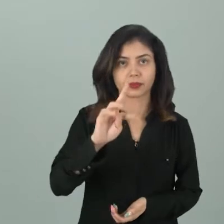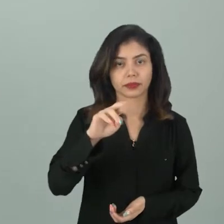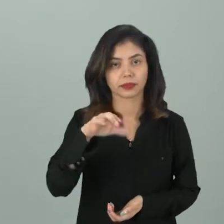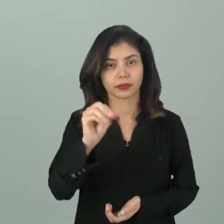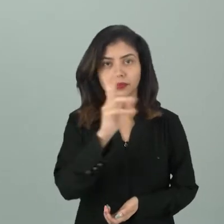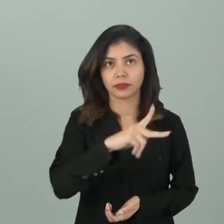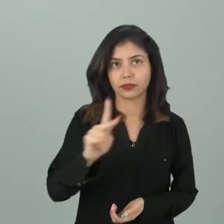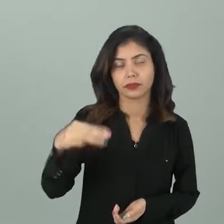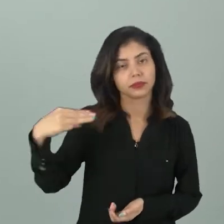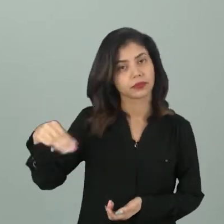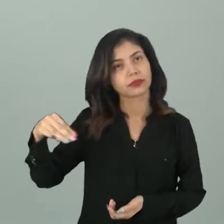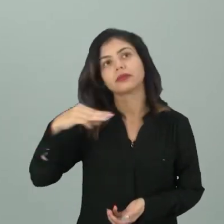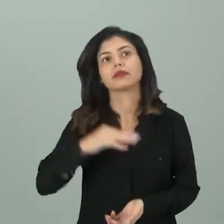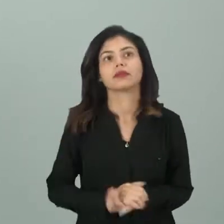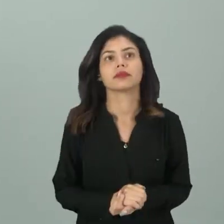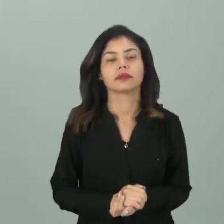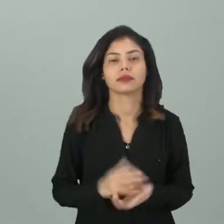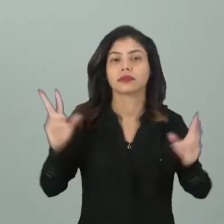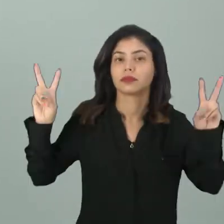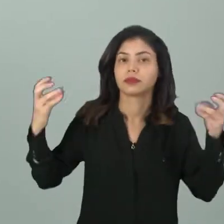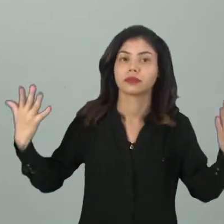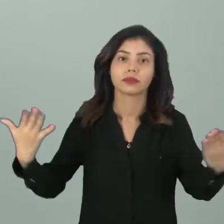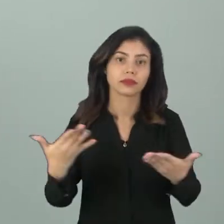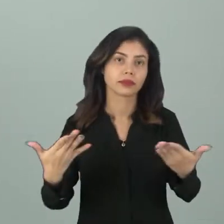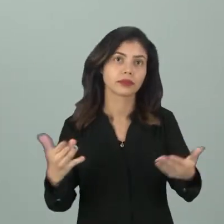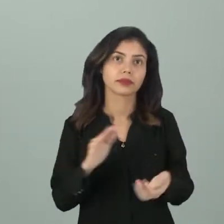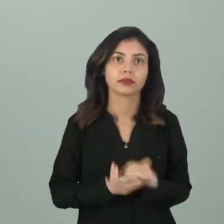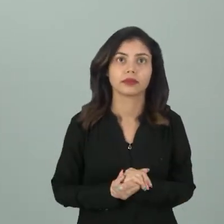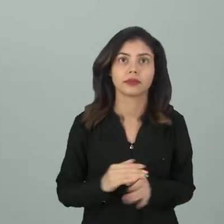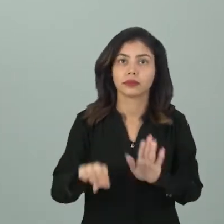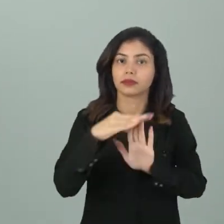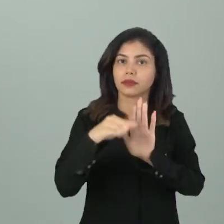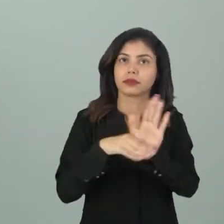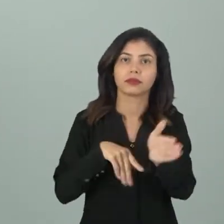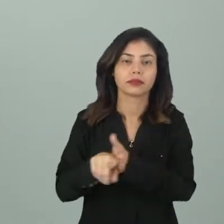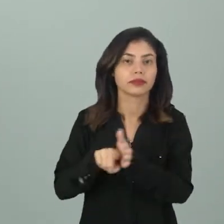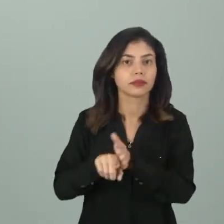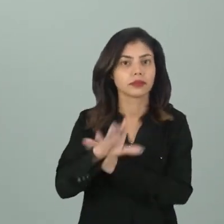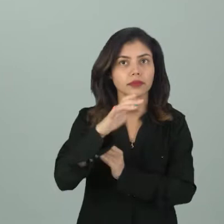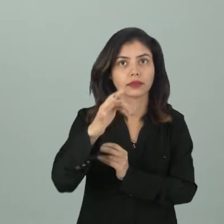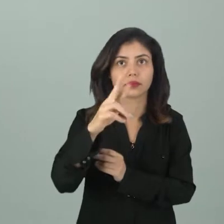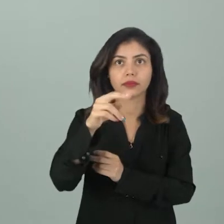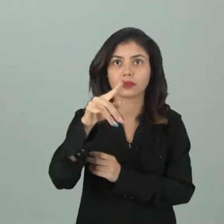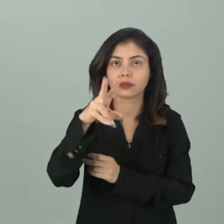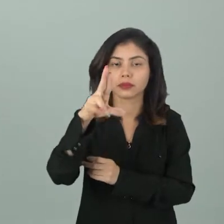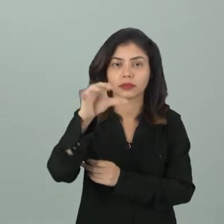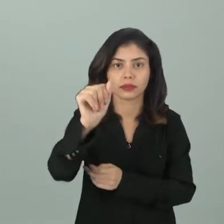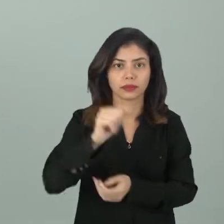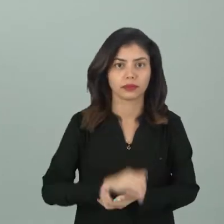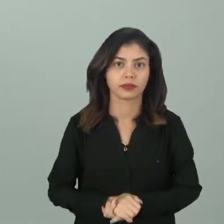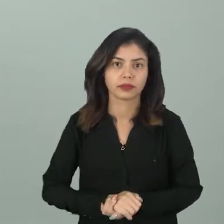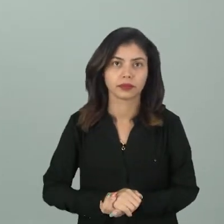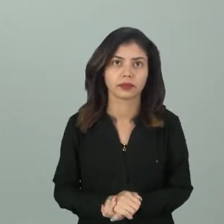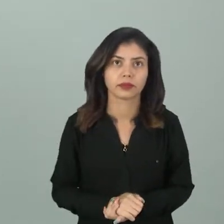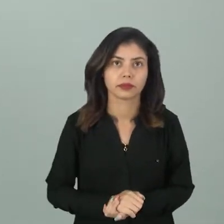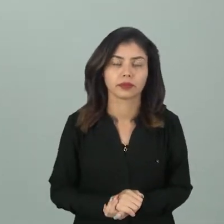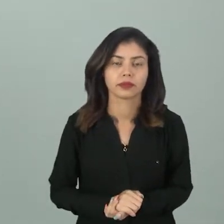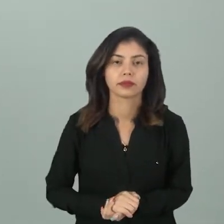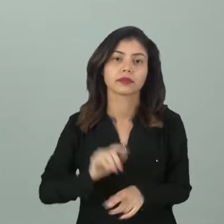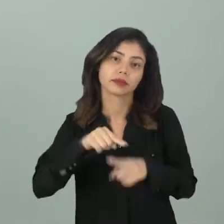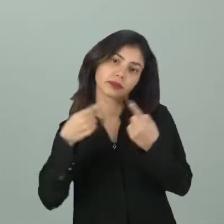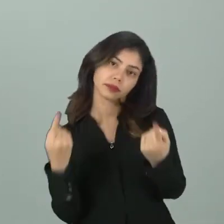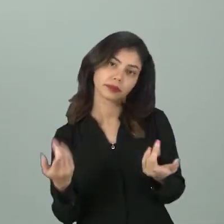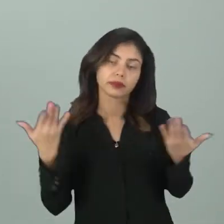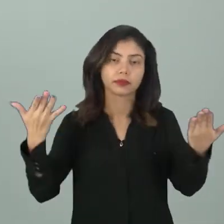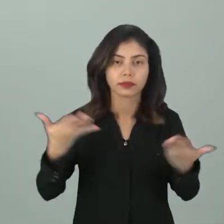Bartô, professor de matemática, e o tema da aula de hoje é etapas de uma pesquisa estatística.